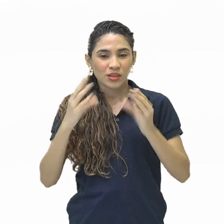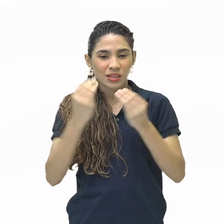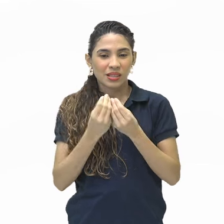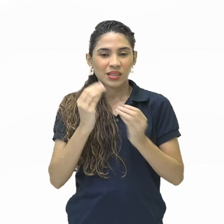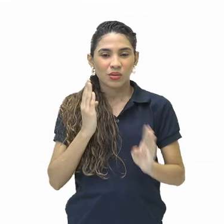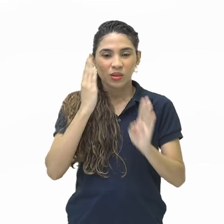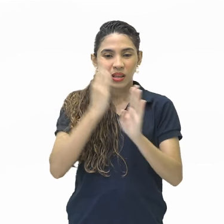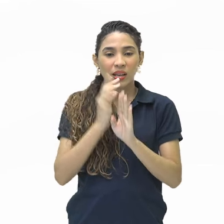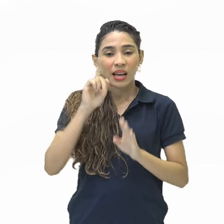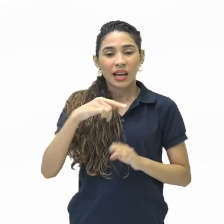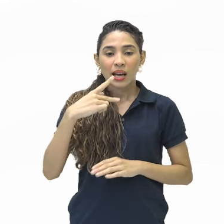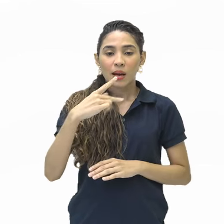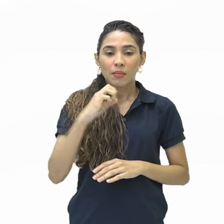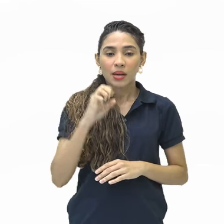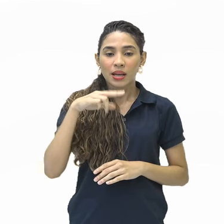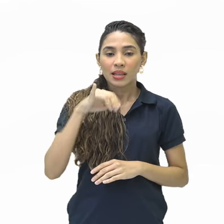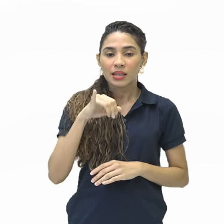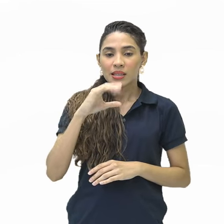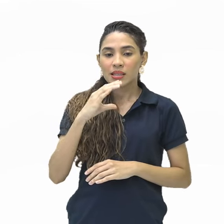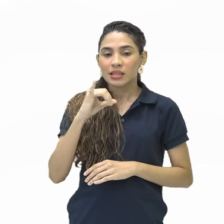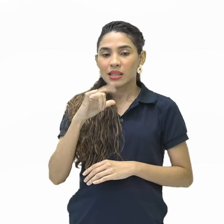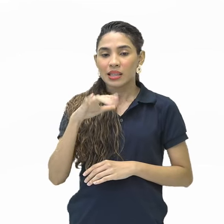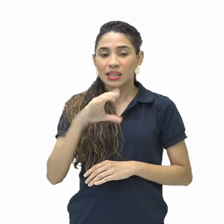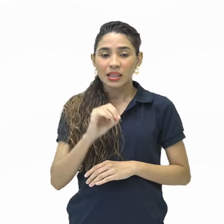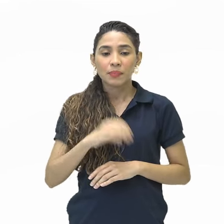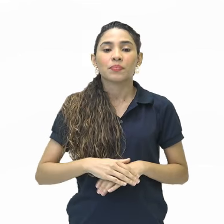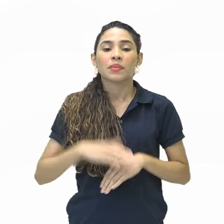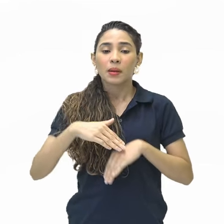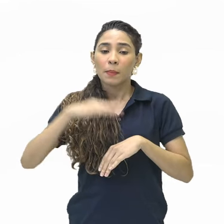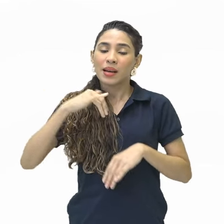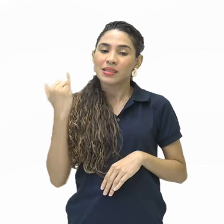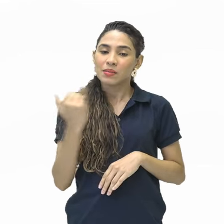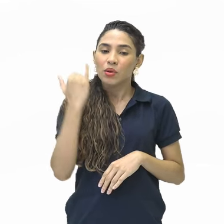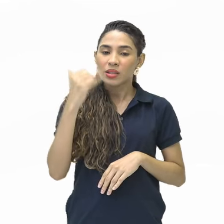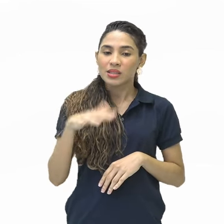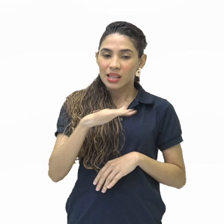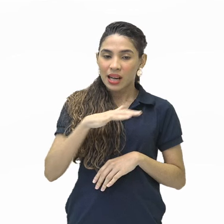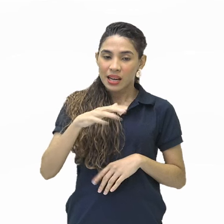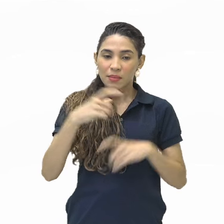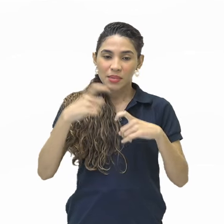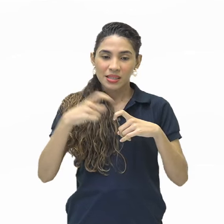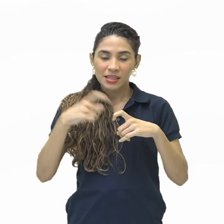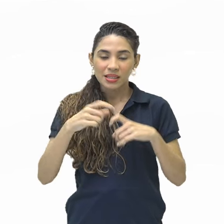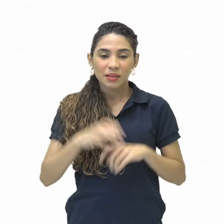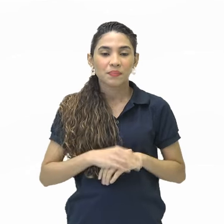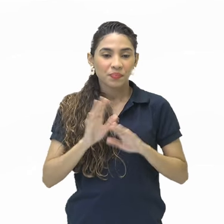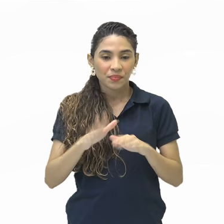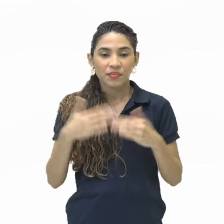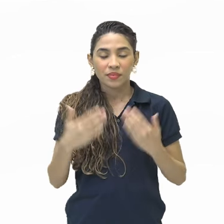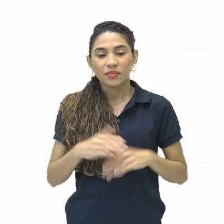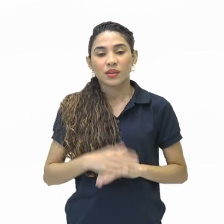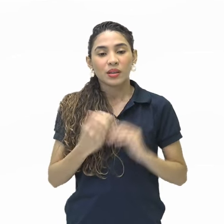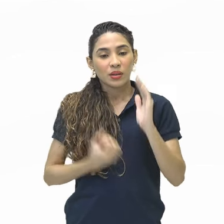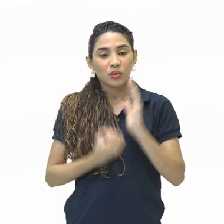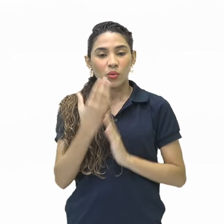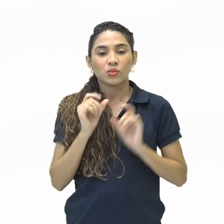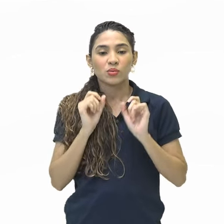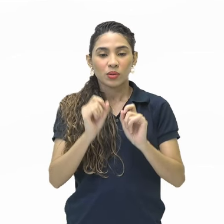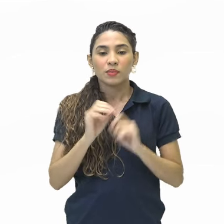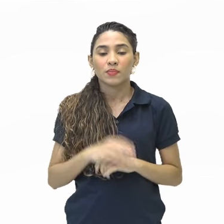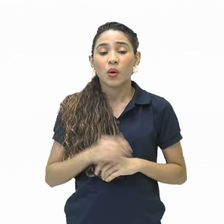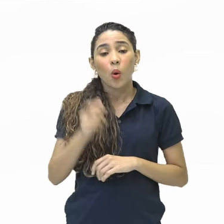encontraram é a penicilina, é um dos antibióticos mais importantes da medicina. Ou seja, surgiu a partir de